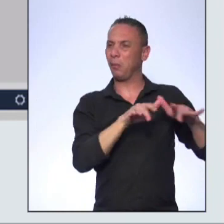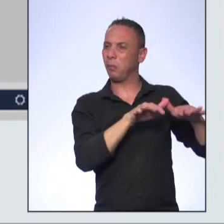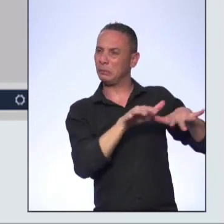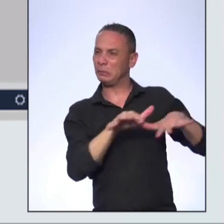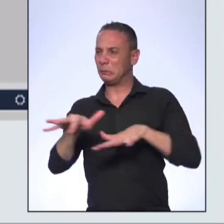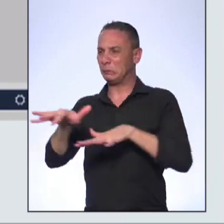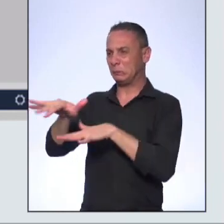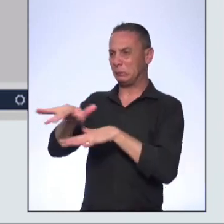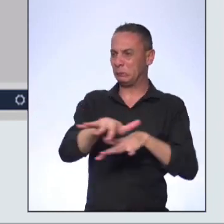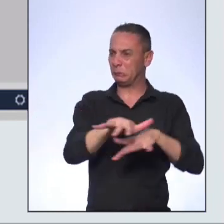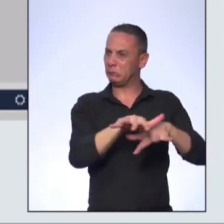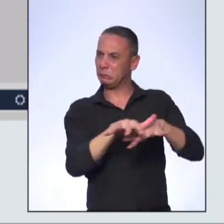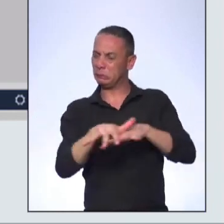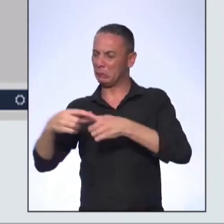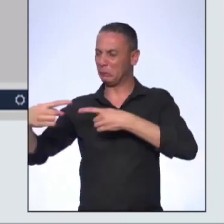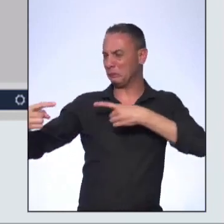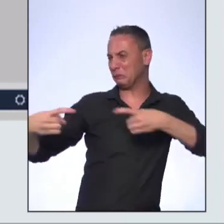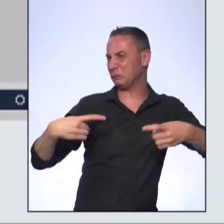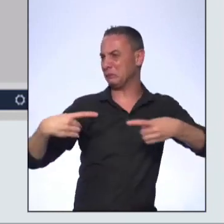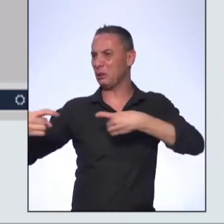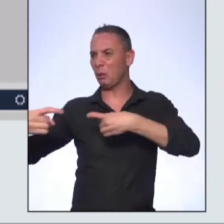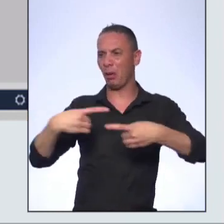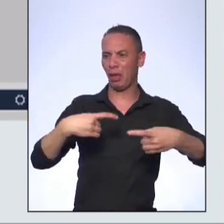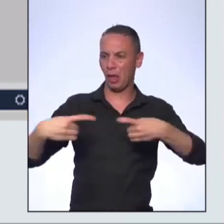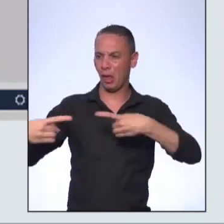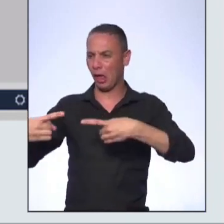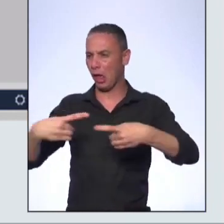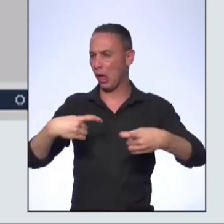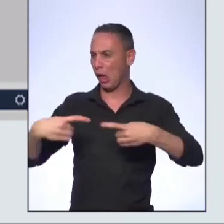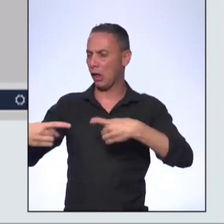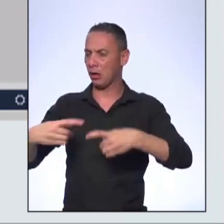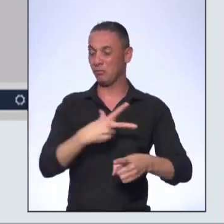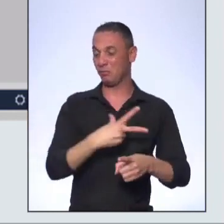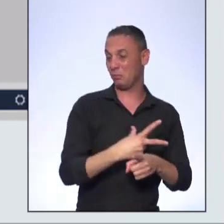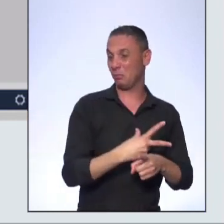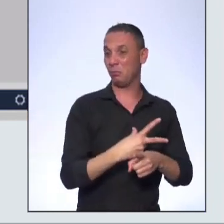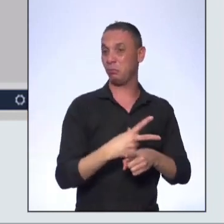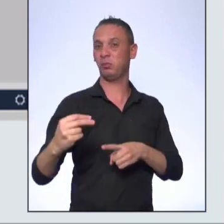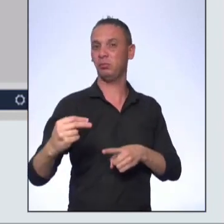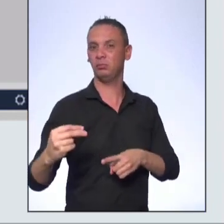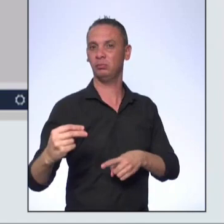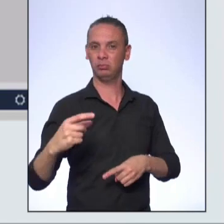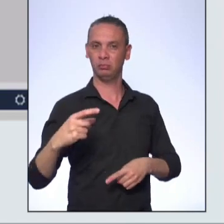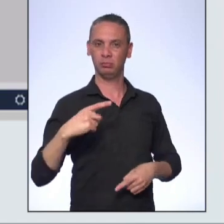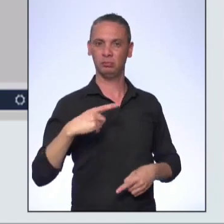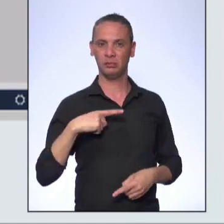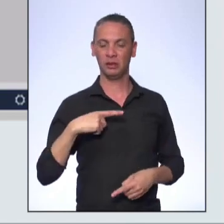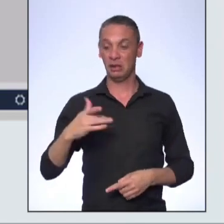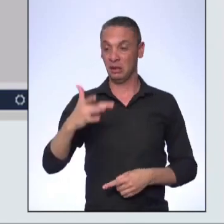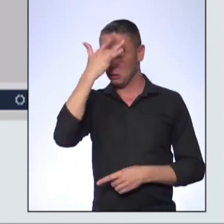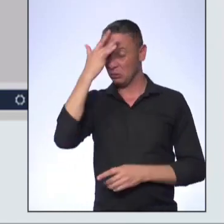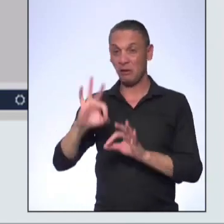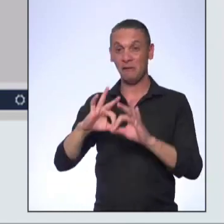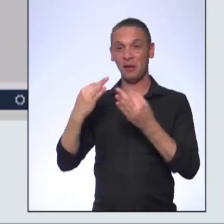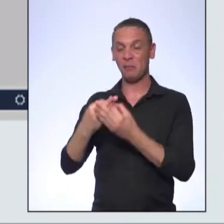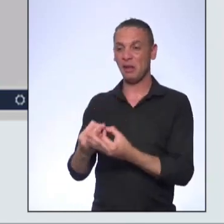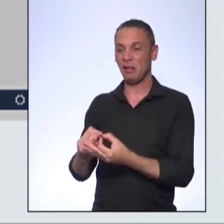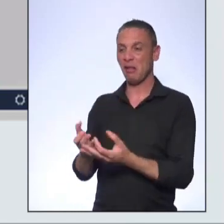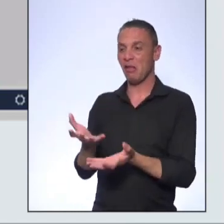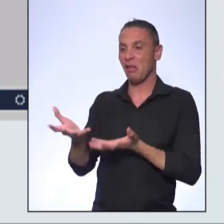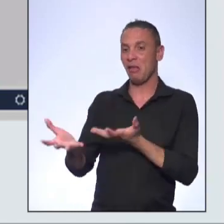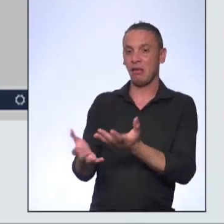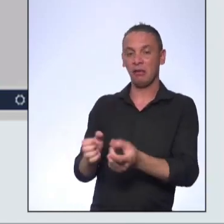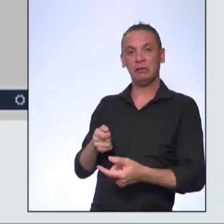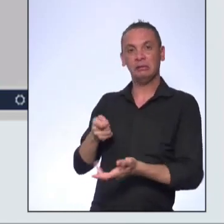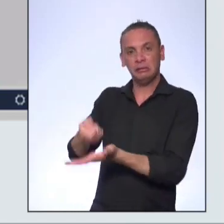foi colocado no chão e as oligarquias locais se mantiveram no poder, explorando a miséria das famílias de trabalhadores